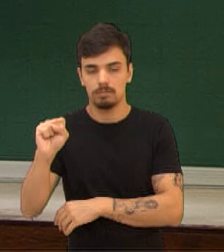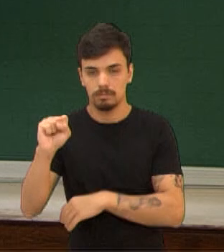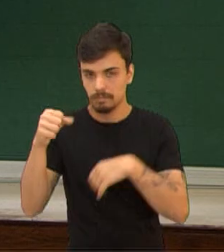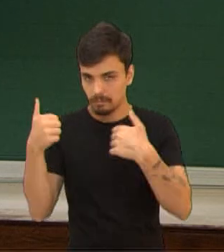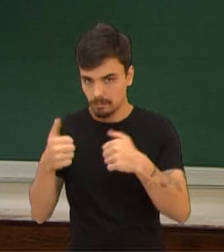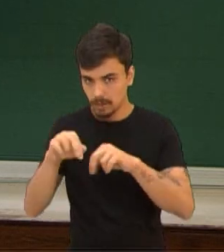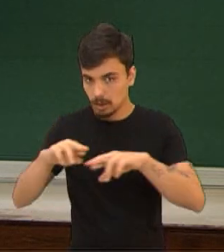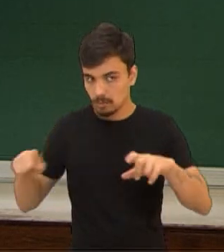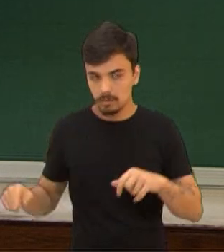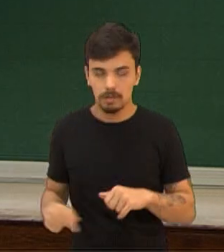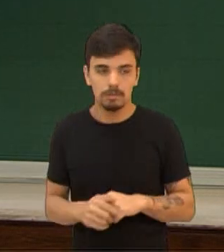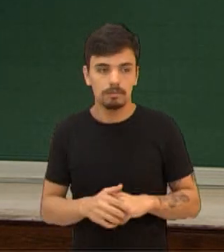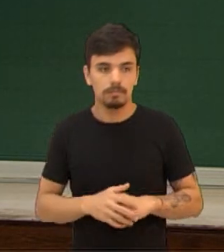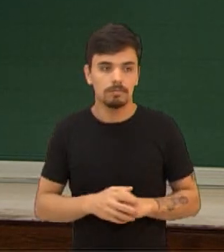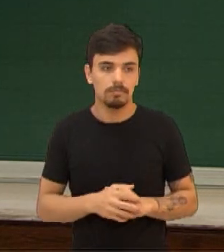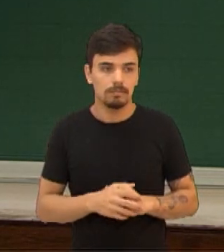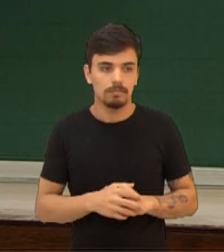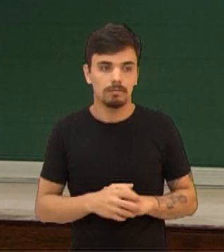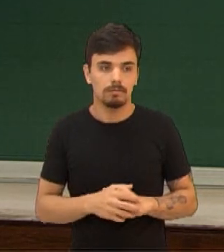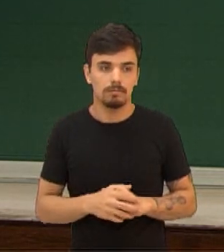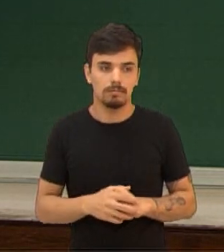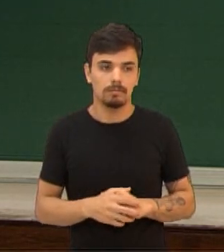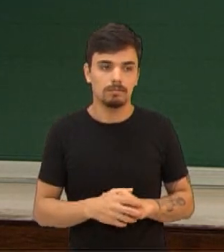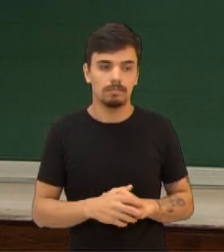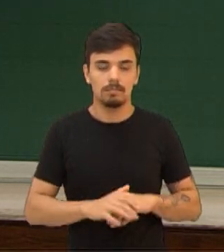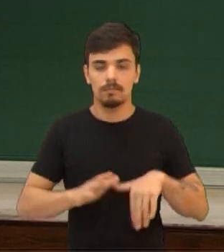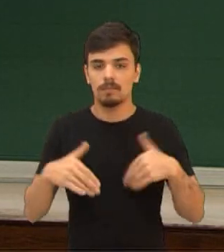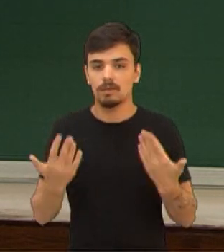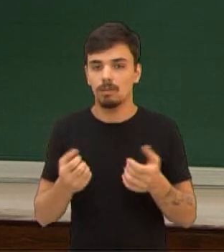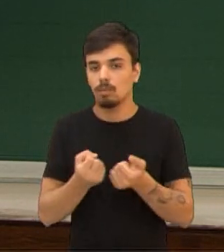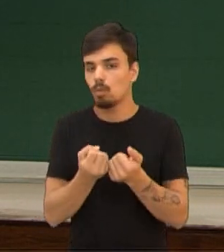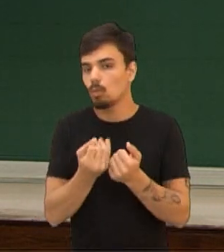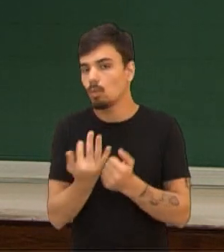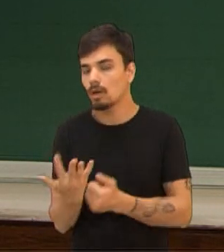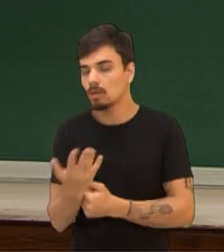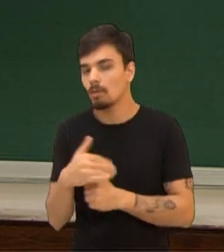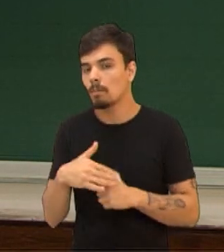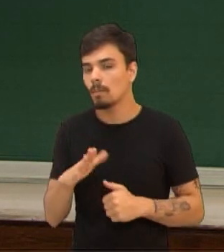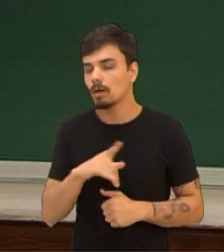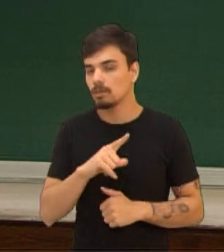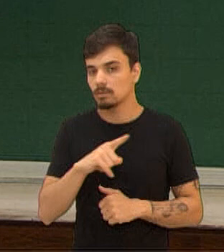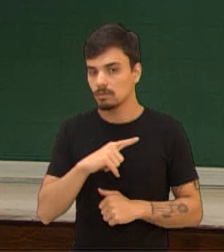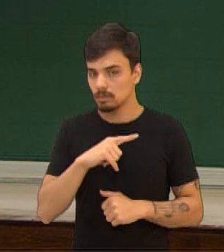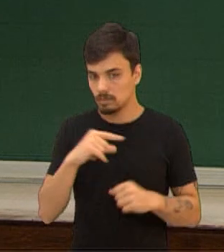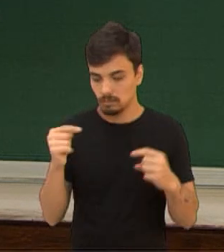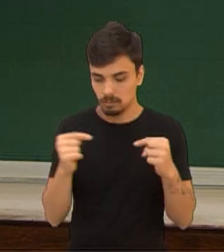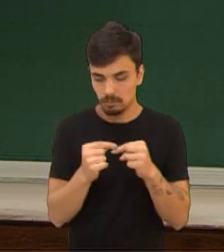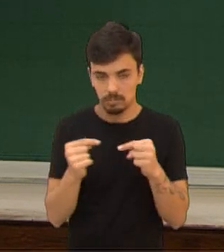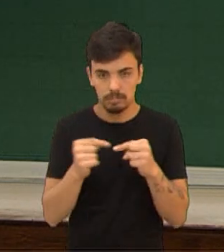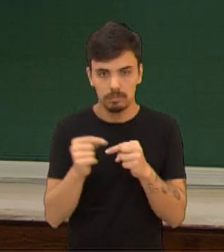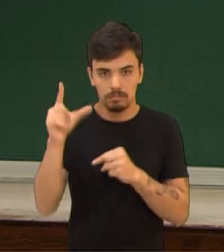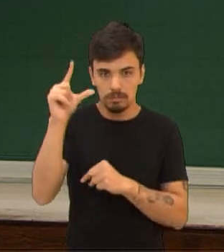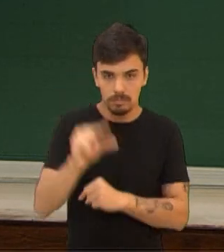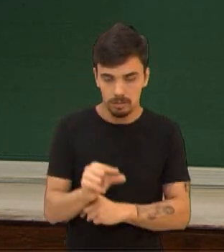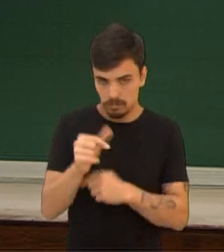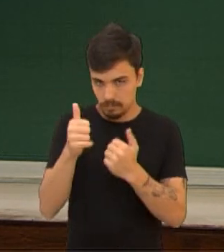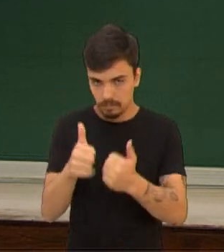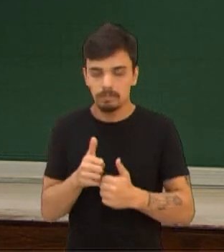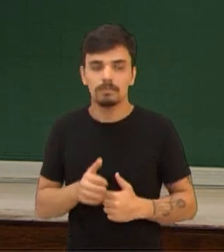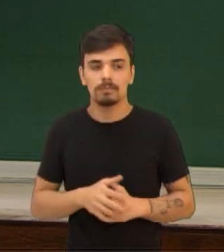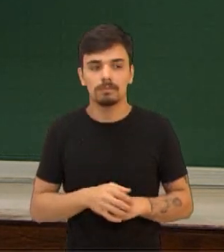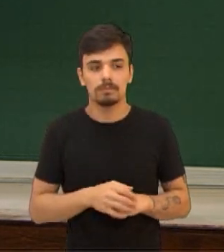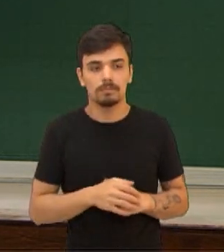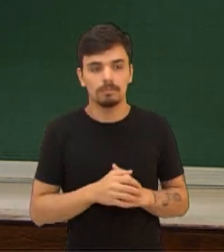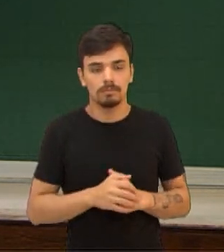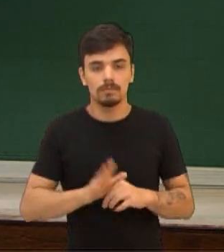dos resistores, ok? Então, quanto mais capacitores ligados em série, menor fica a capacitância. Então, ela vai ser